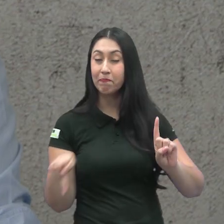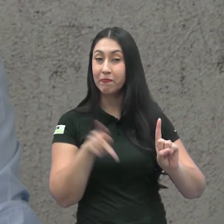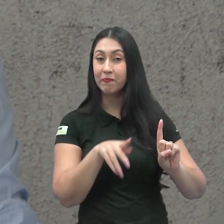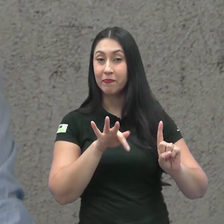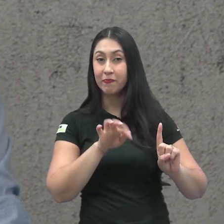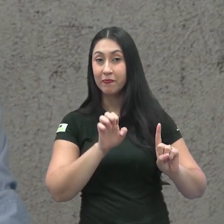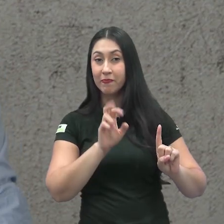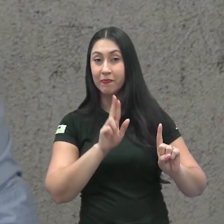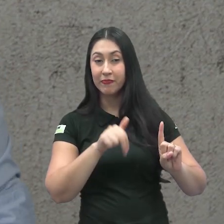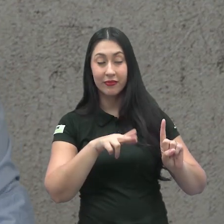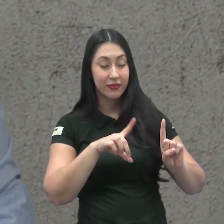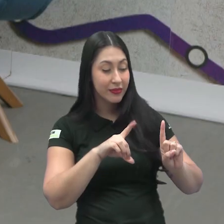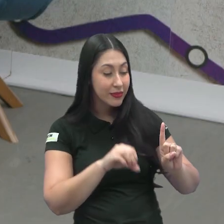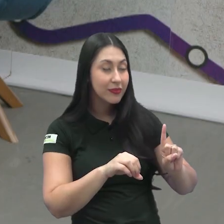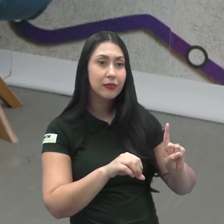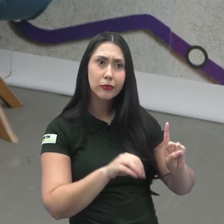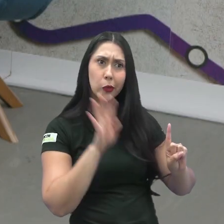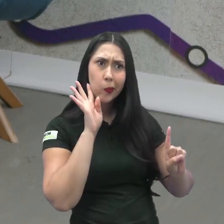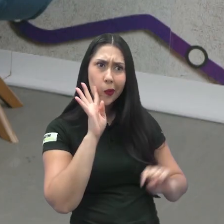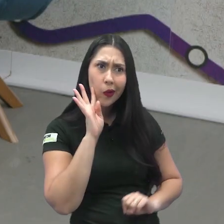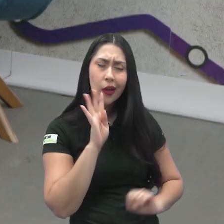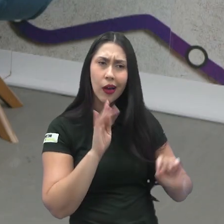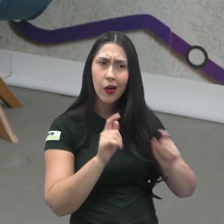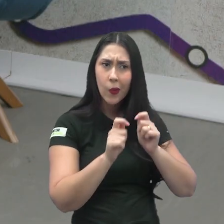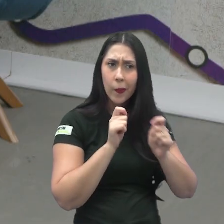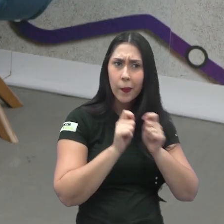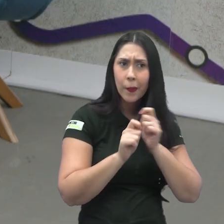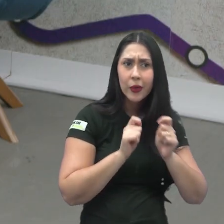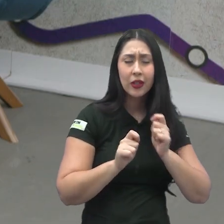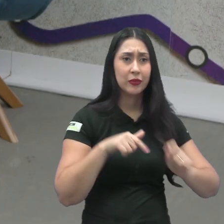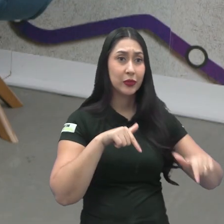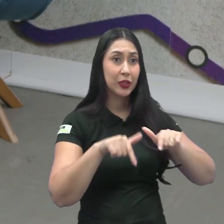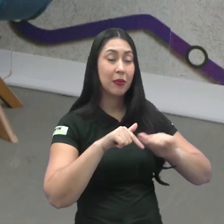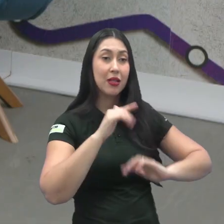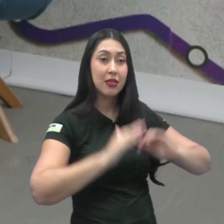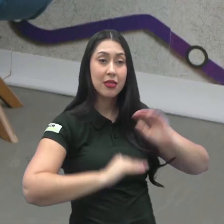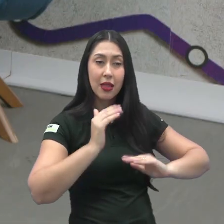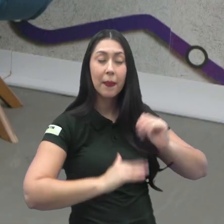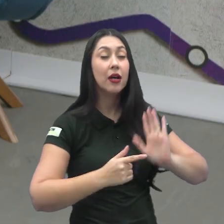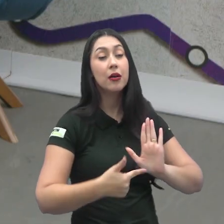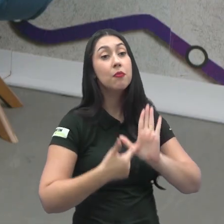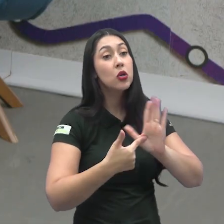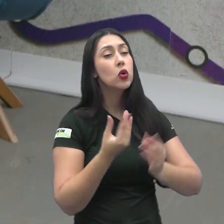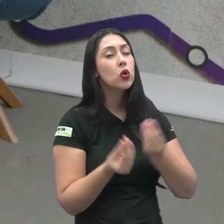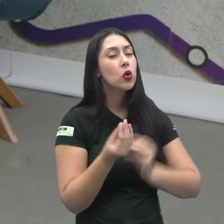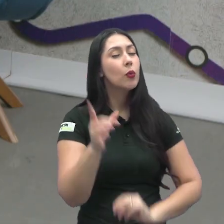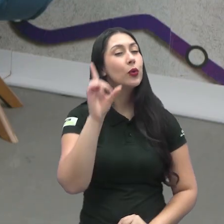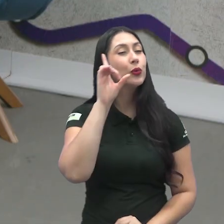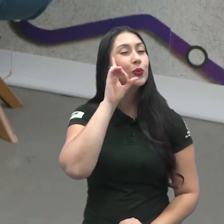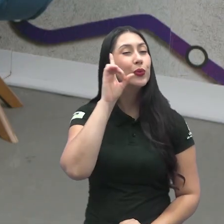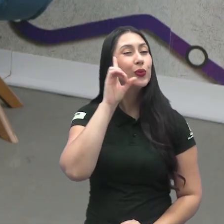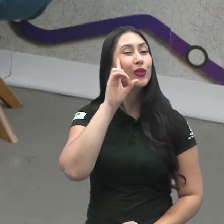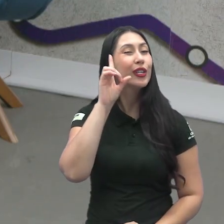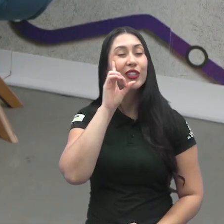Fernando. Professor, muito bacana, né? A gente viu essa reportagem, o Mercado na Prática, da Luísa, mostrando, né, o dia a dia,